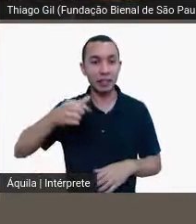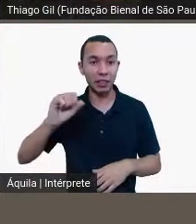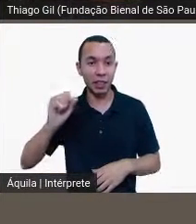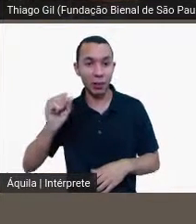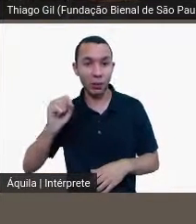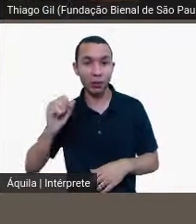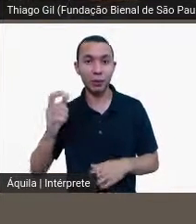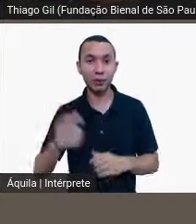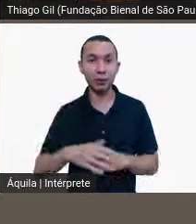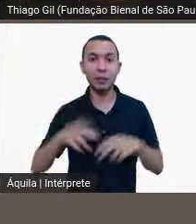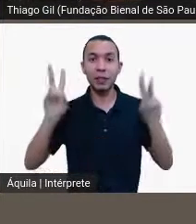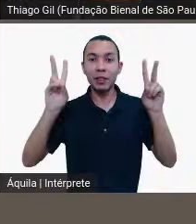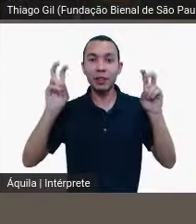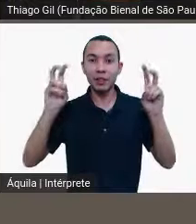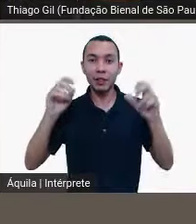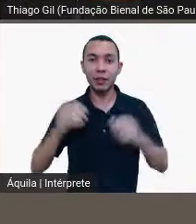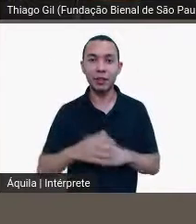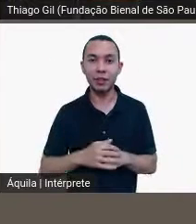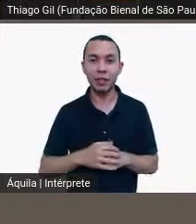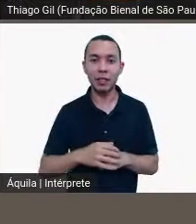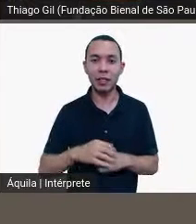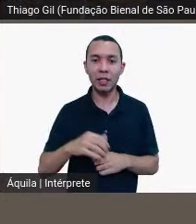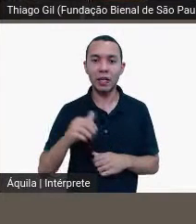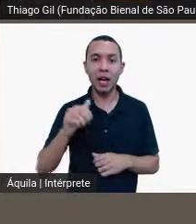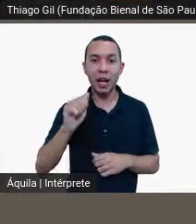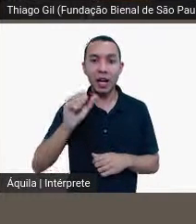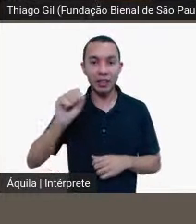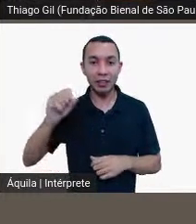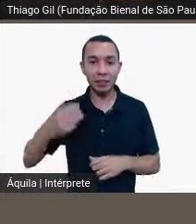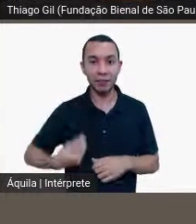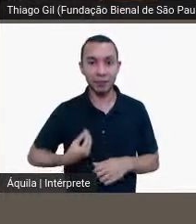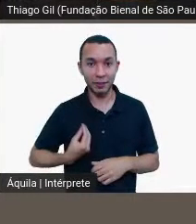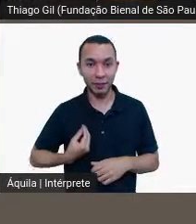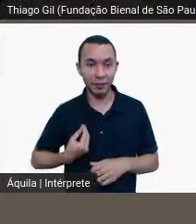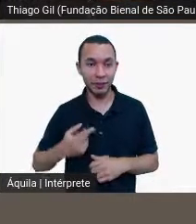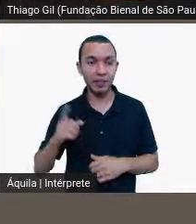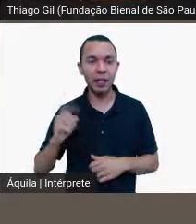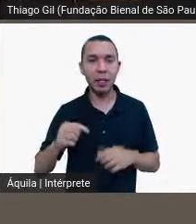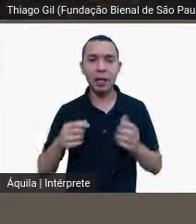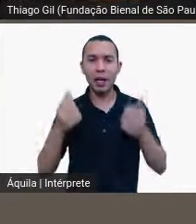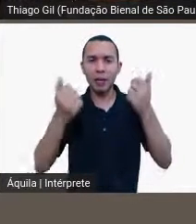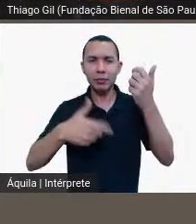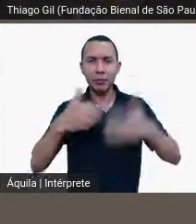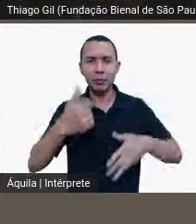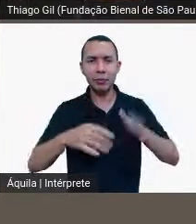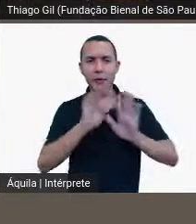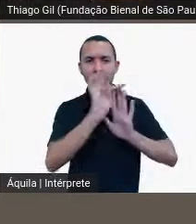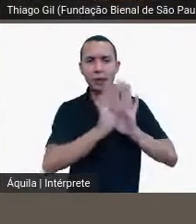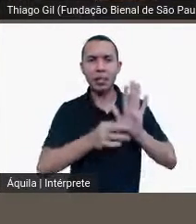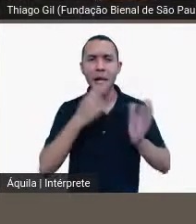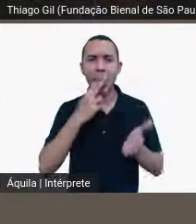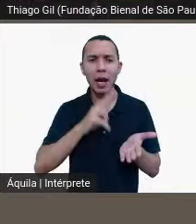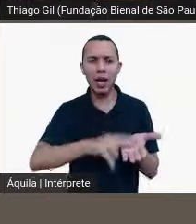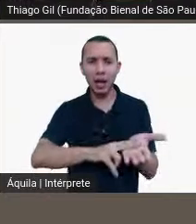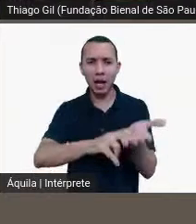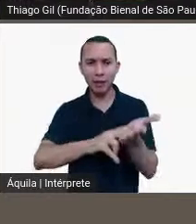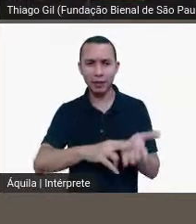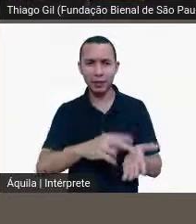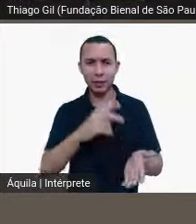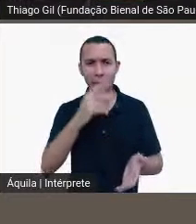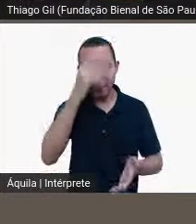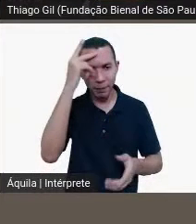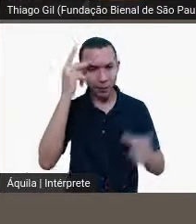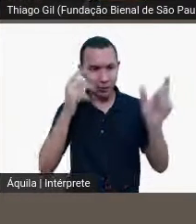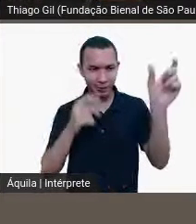título A Sabida, e ela é composta como se ela fosse a transcrição de uma carta enviada por uma